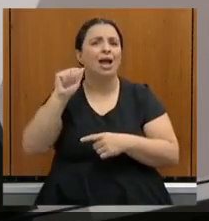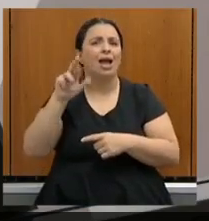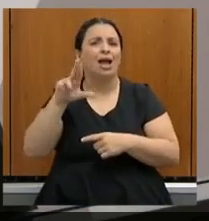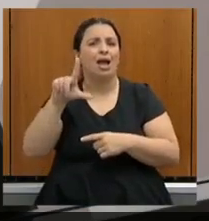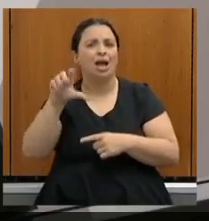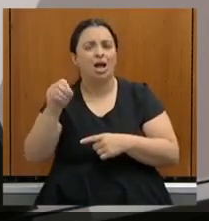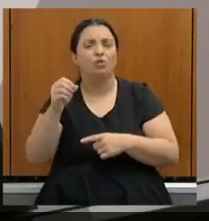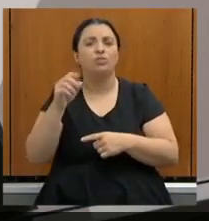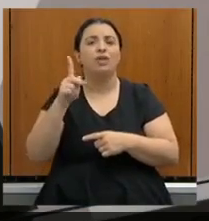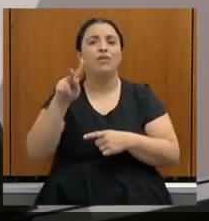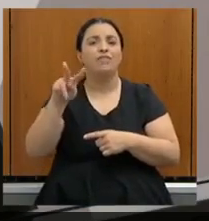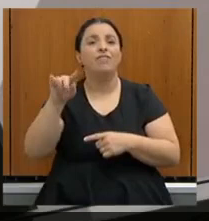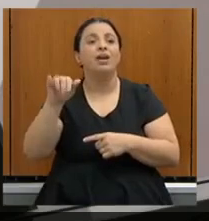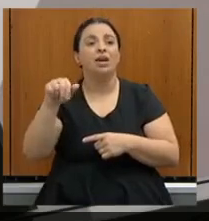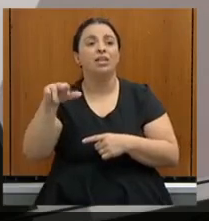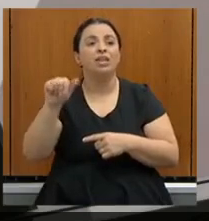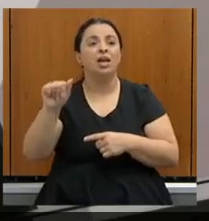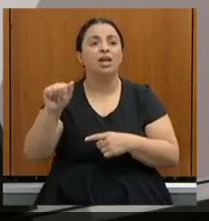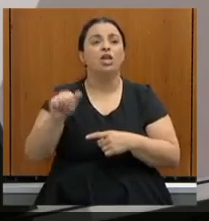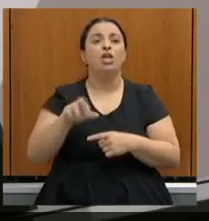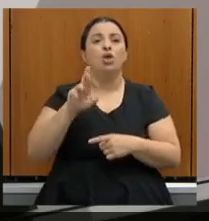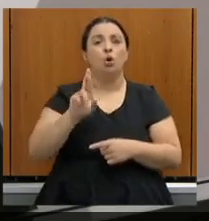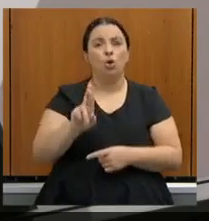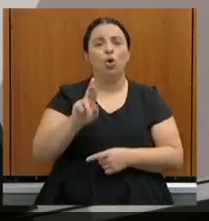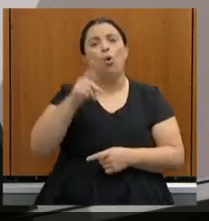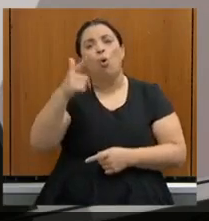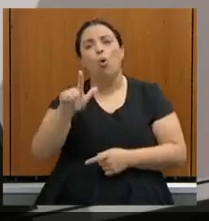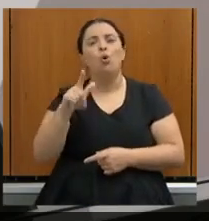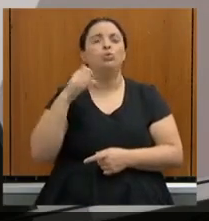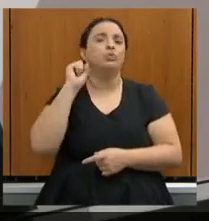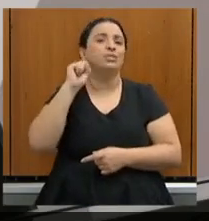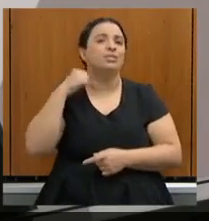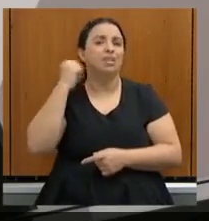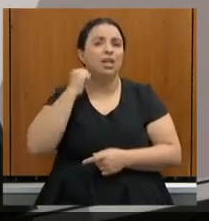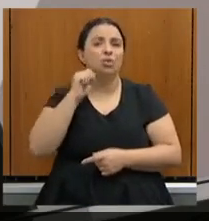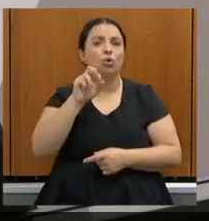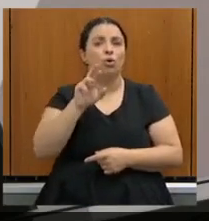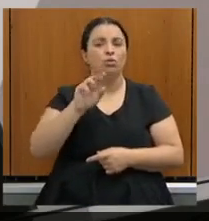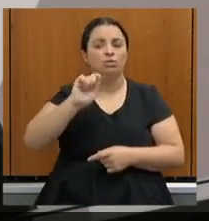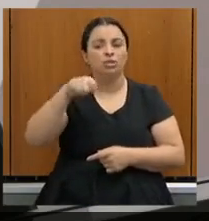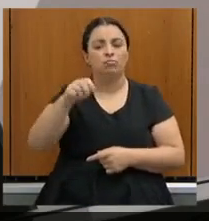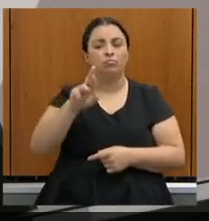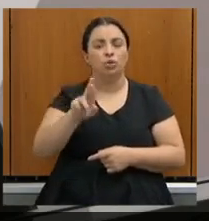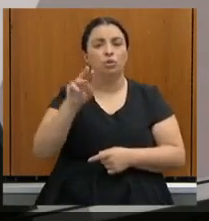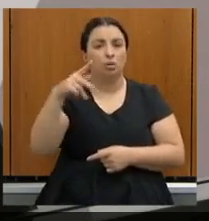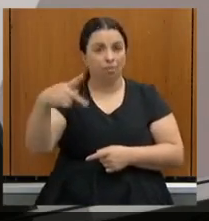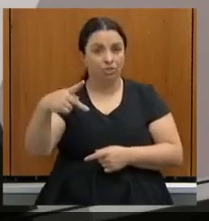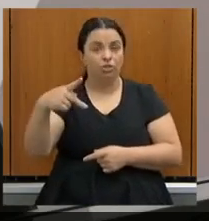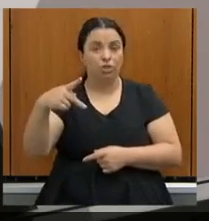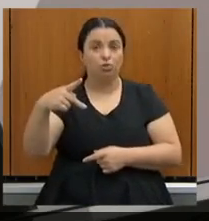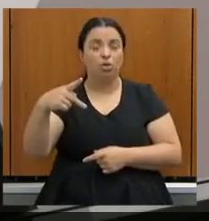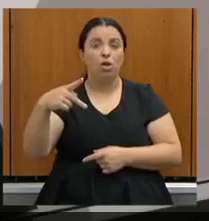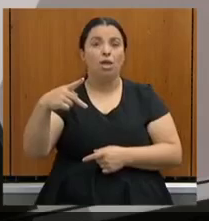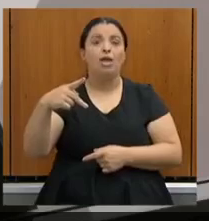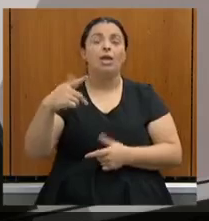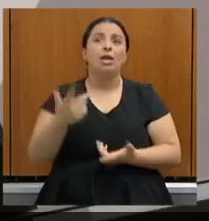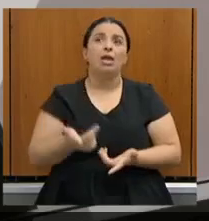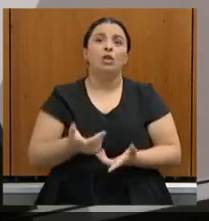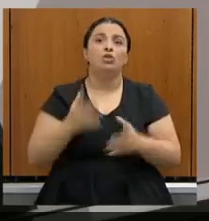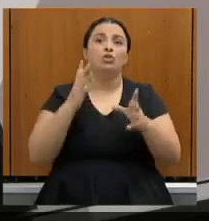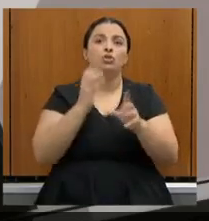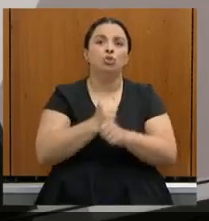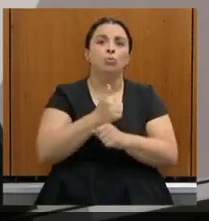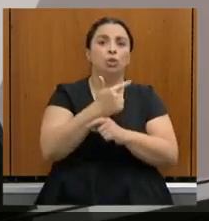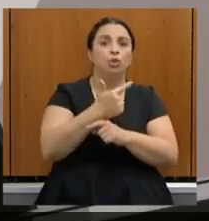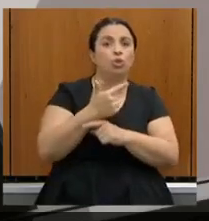senador Anastasia, liderado por ele, dois milhões de reais para a gente reformar e restaurar a biblioteca